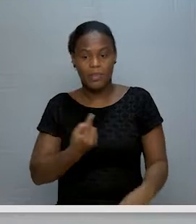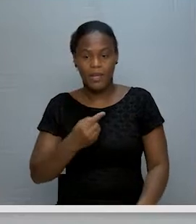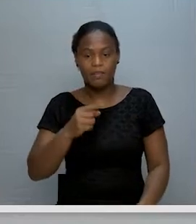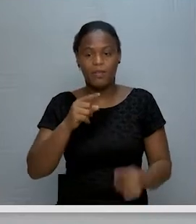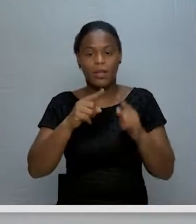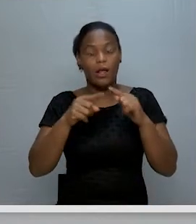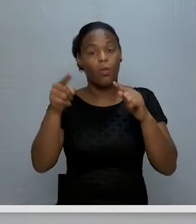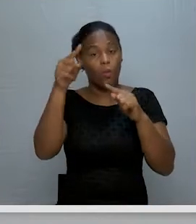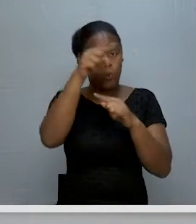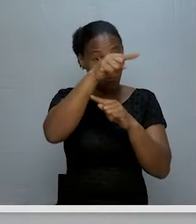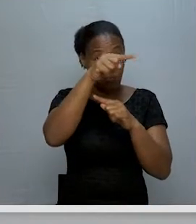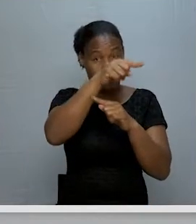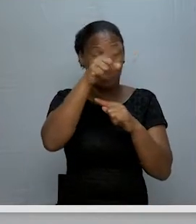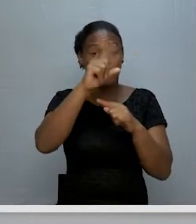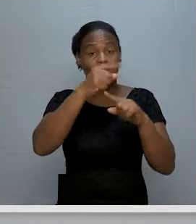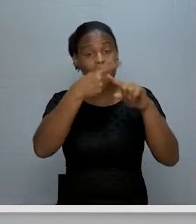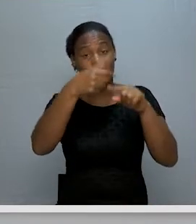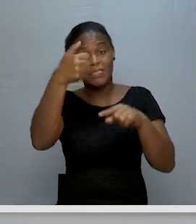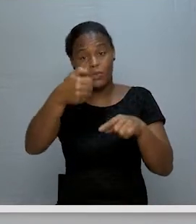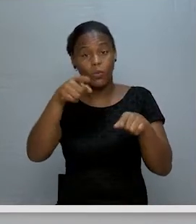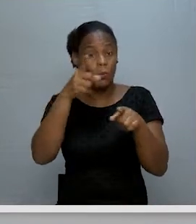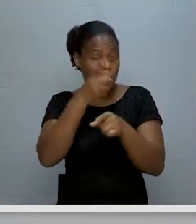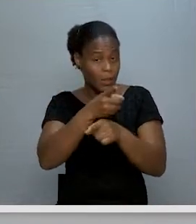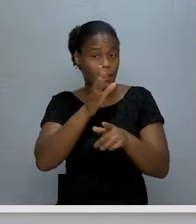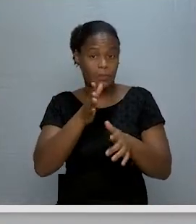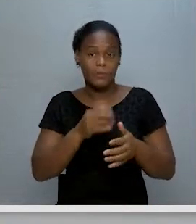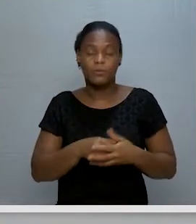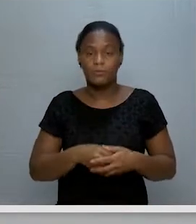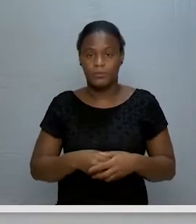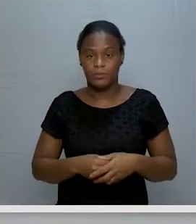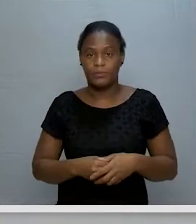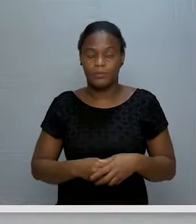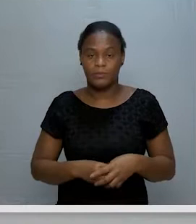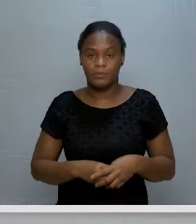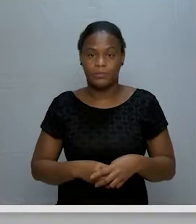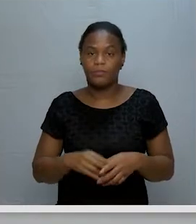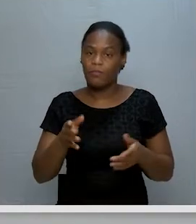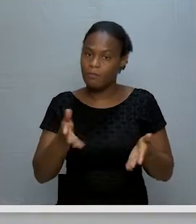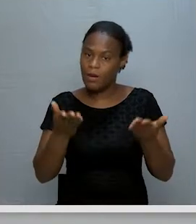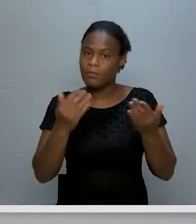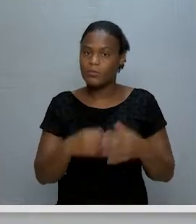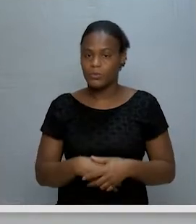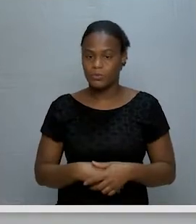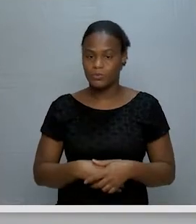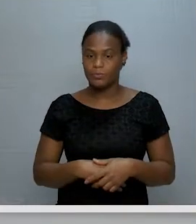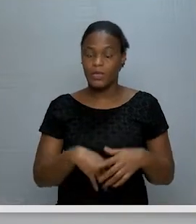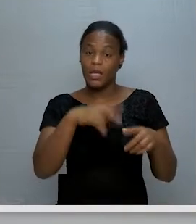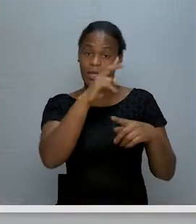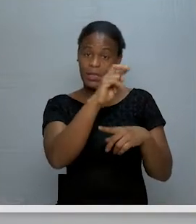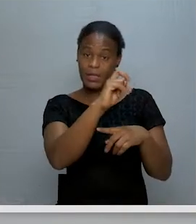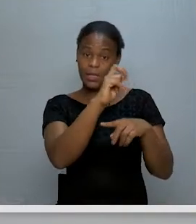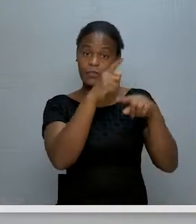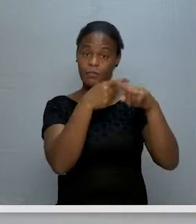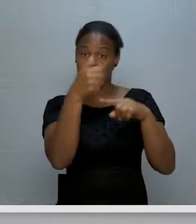deve multiplicar o numerador também por 5. Vamos lá.